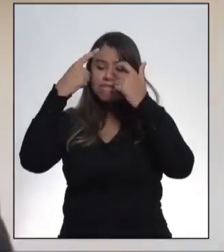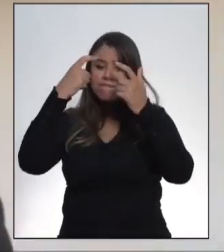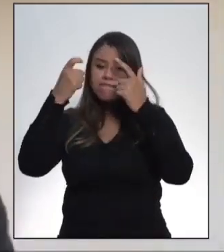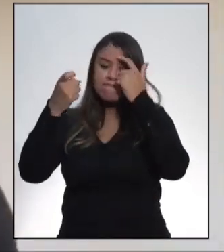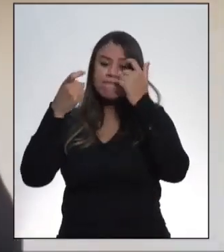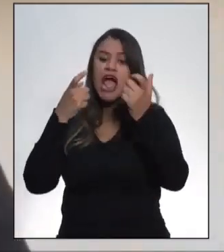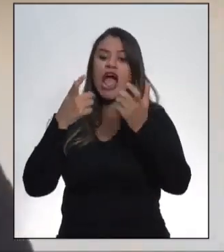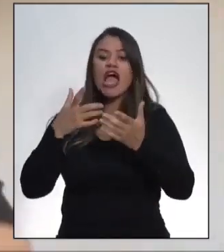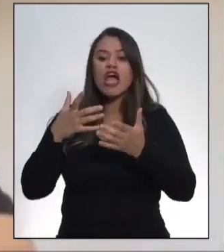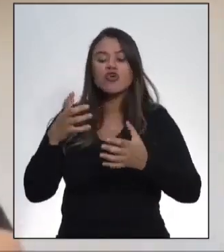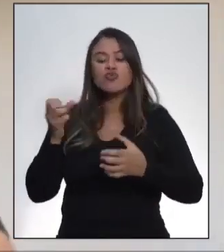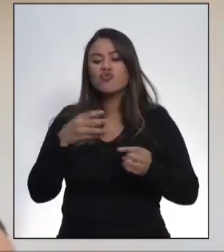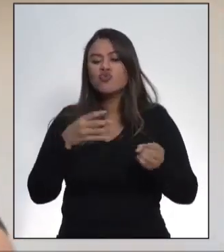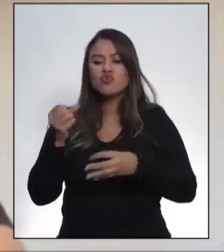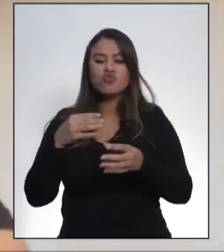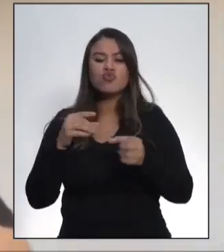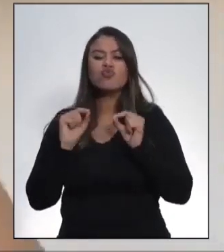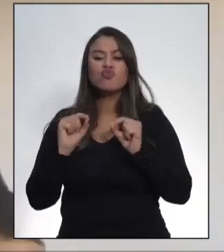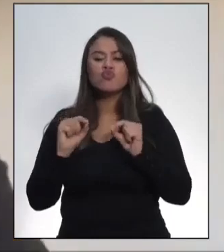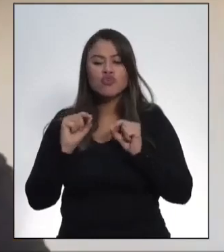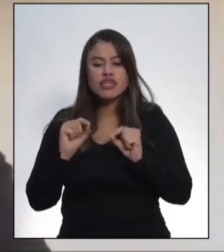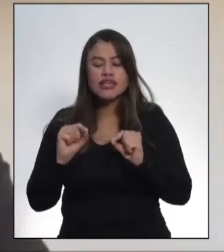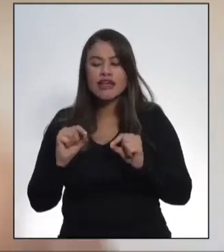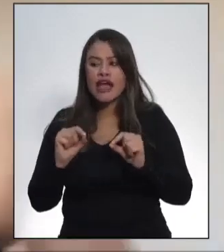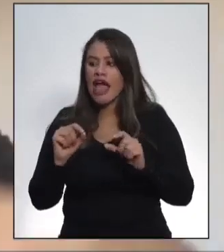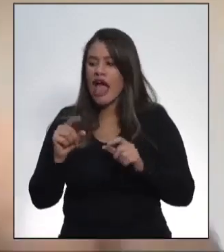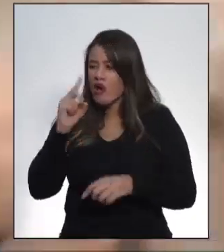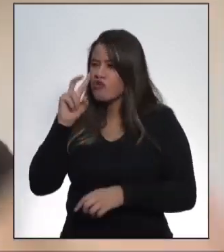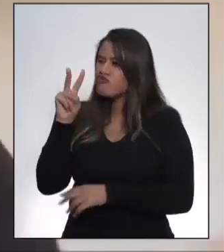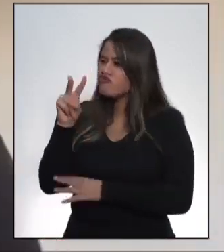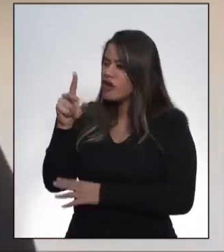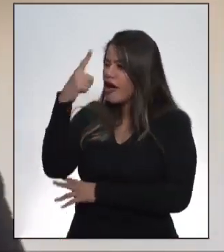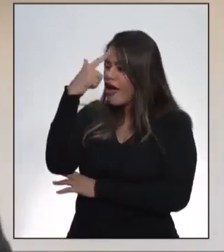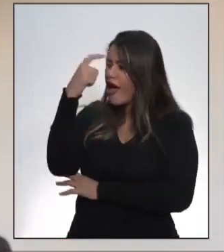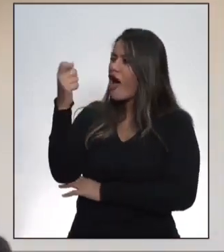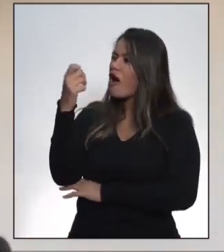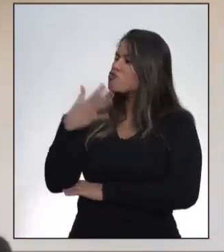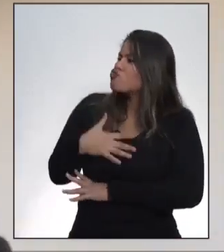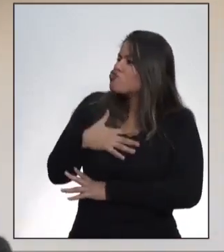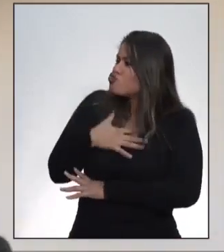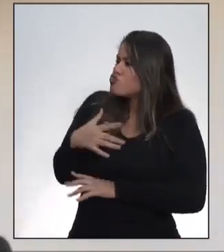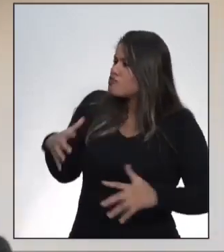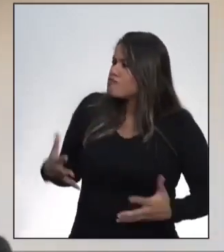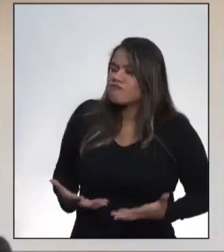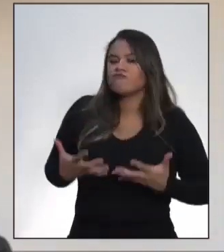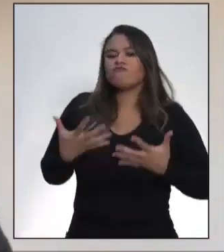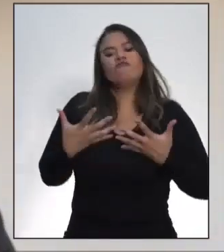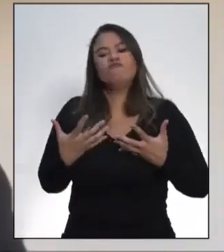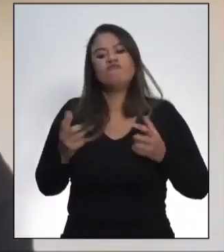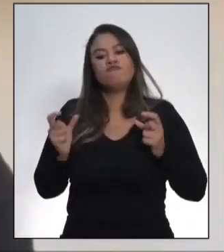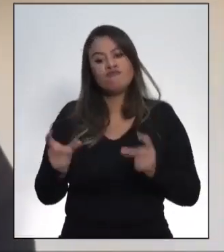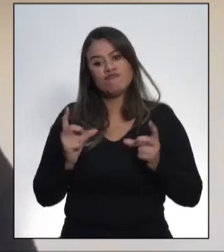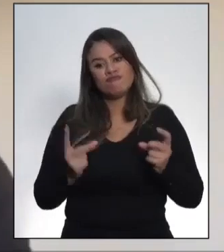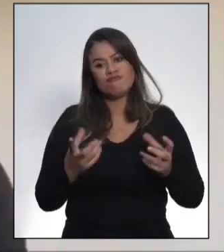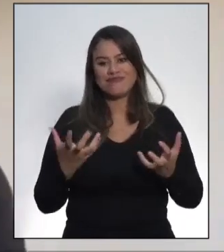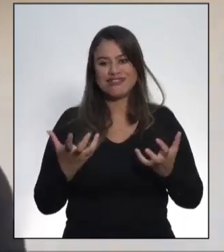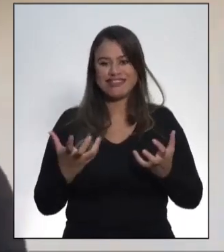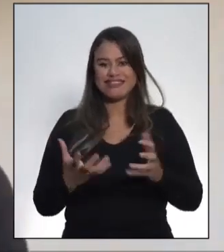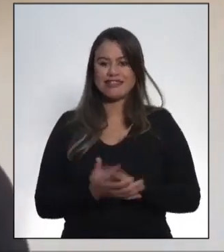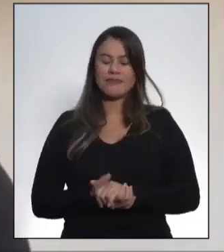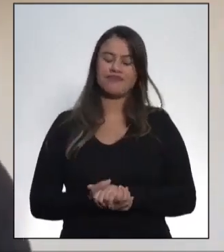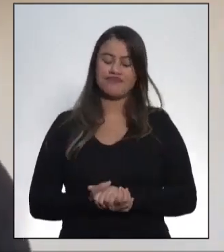a ponto de você querer produzir e empreender para levar isso para mais pessoas? Qual vai ser o